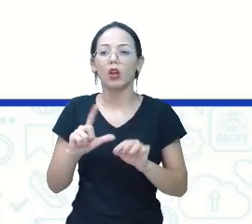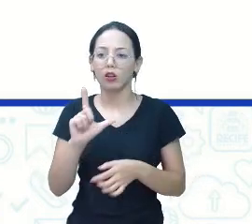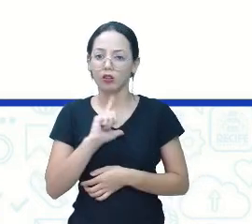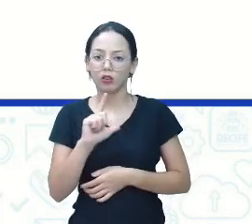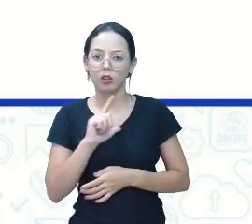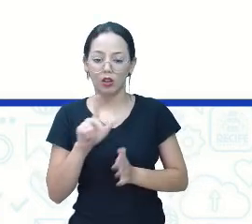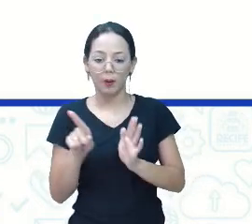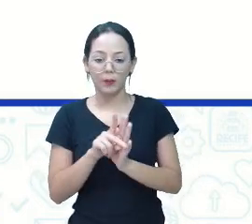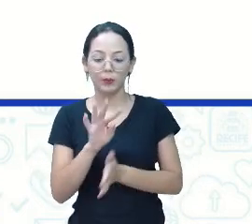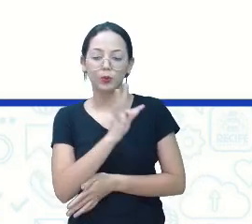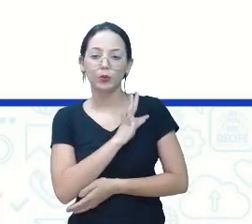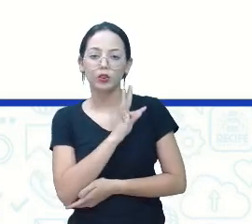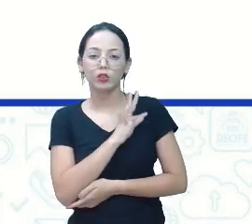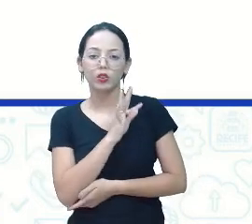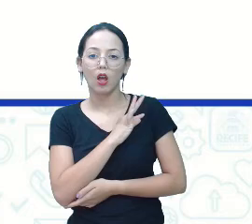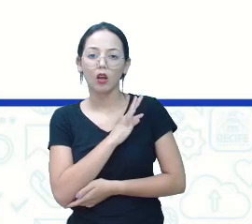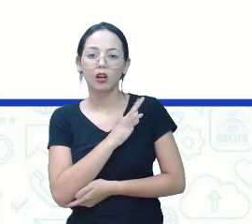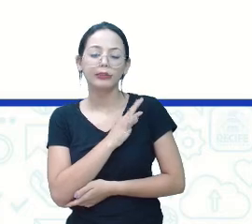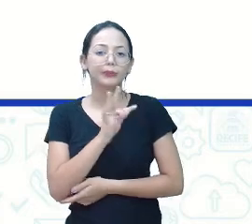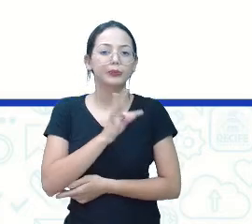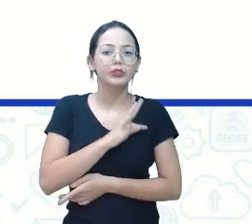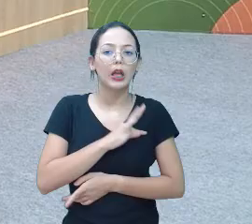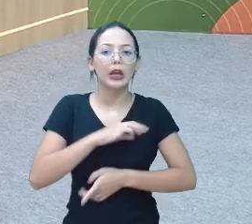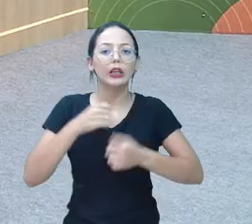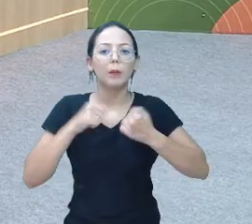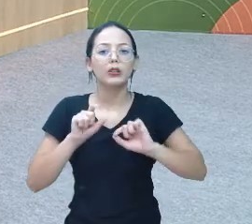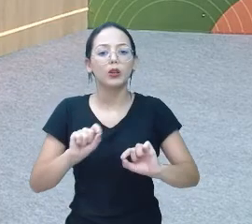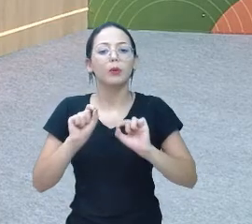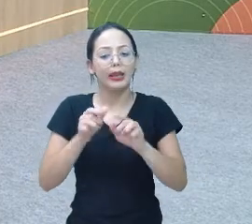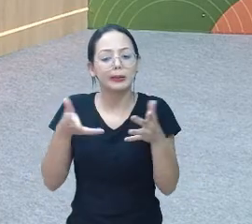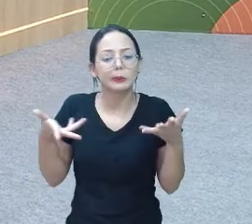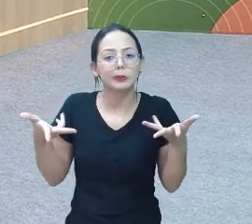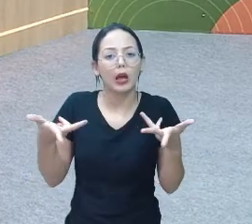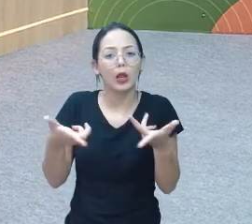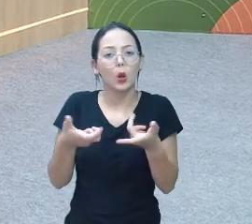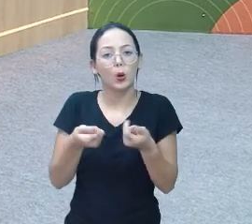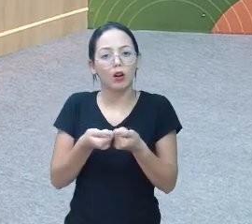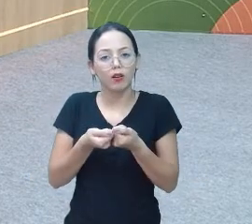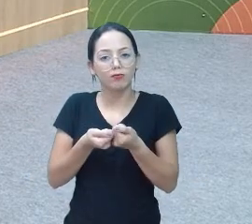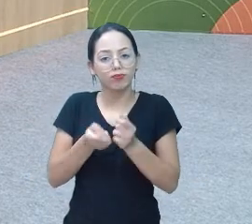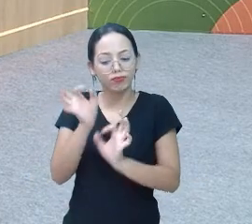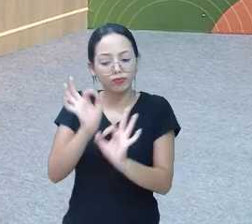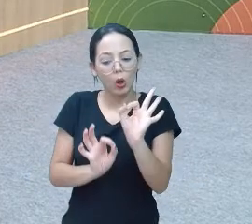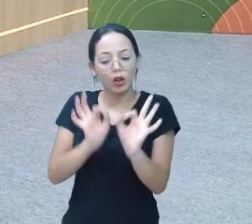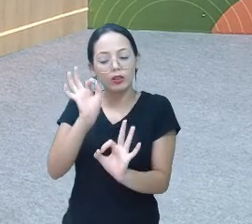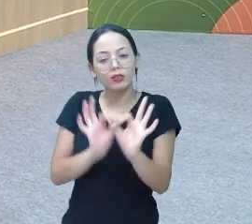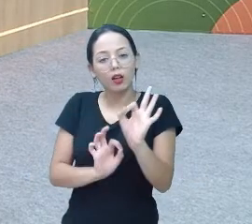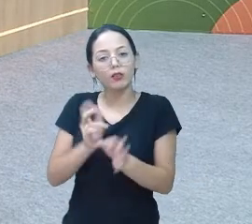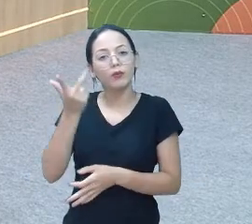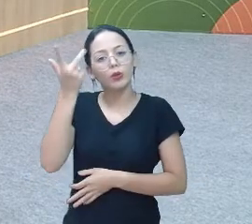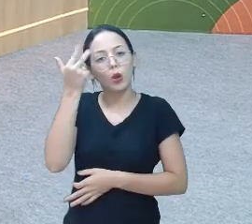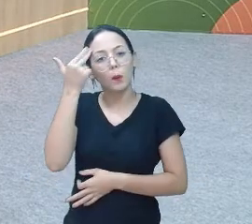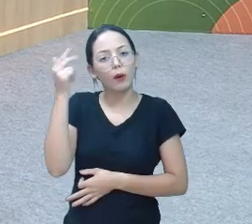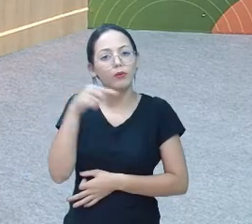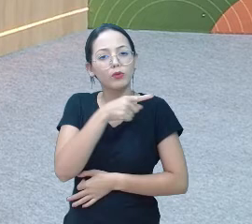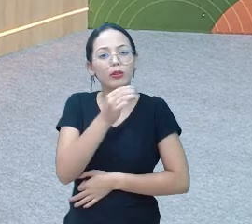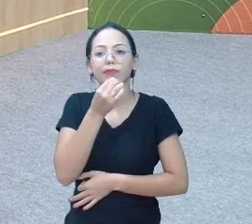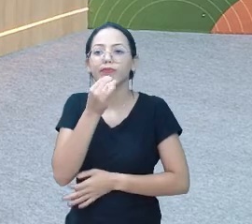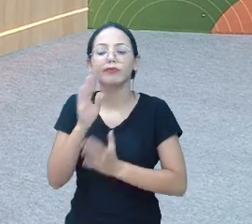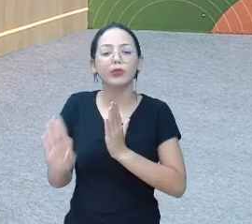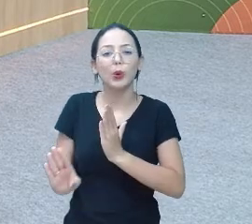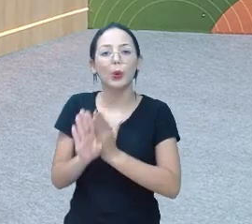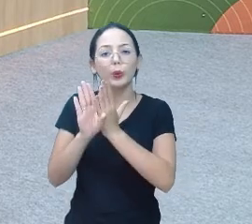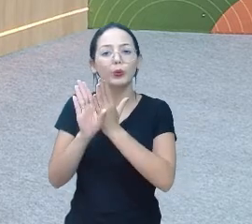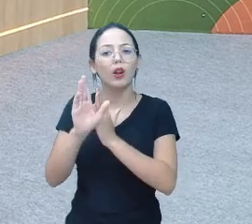na técnica, essa técnica ela precisou ser aperfeiçoada. E é muito comum você encontrar, por exemplo, que